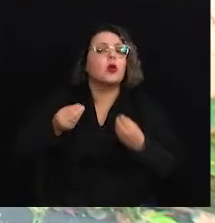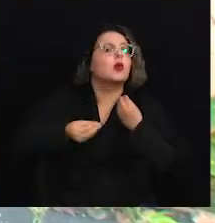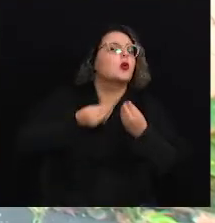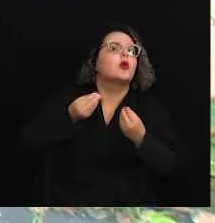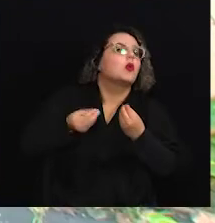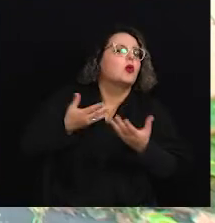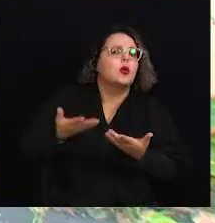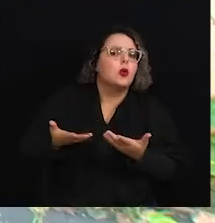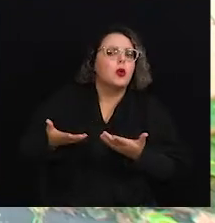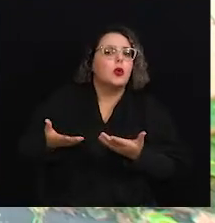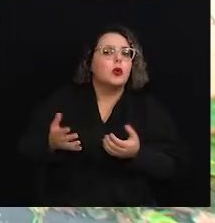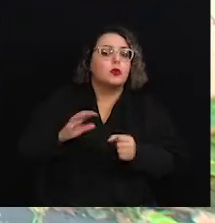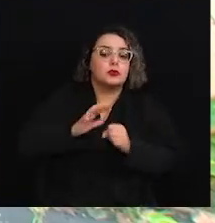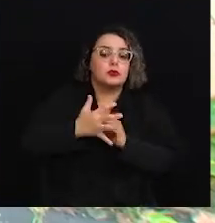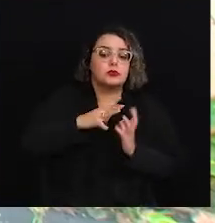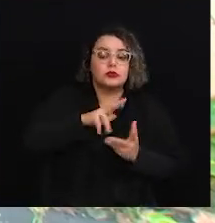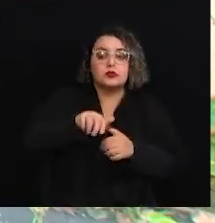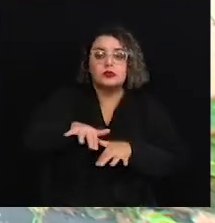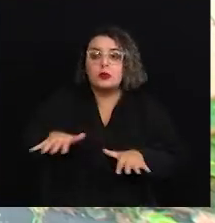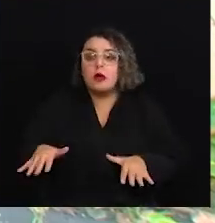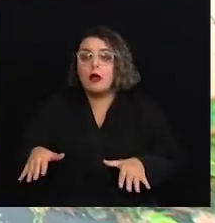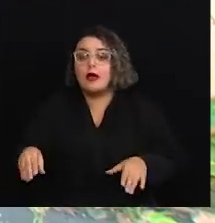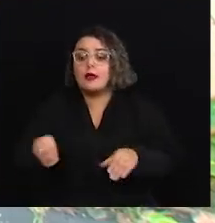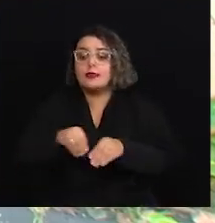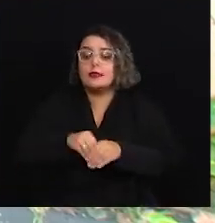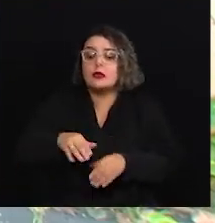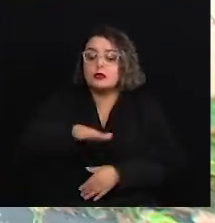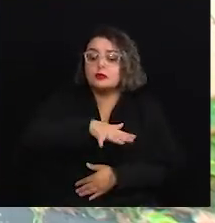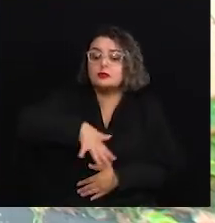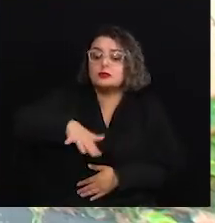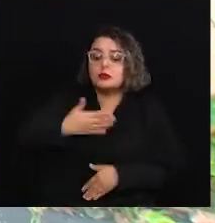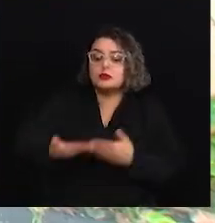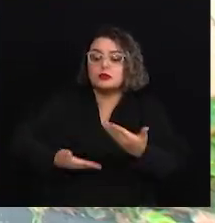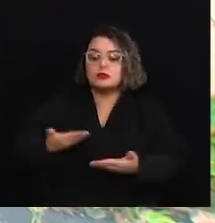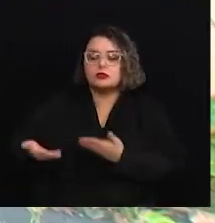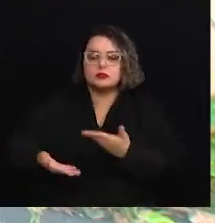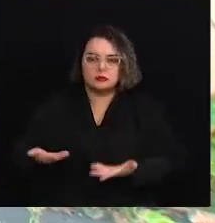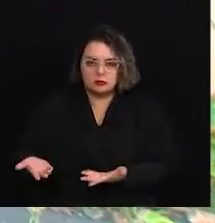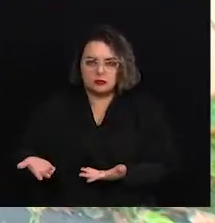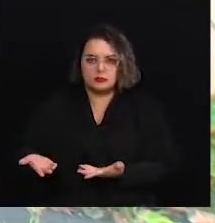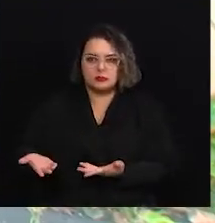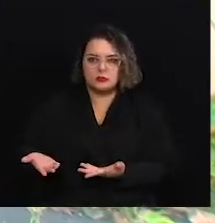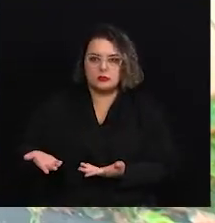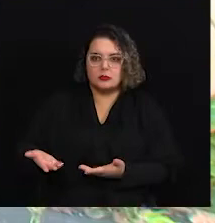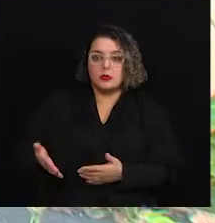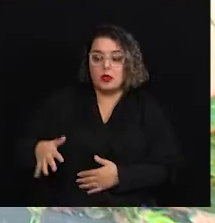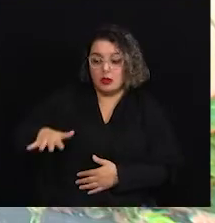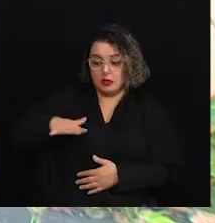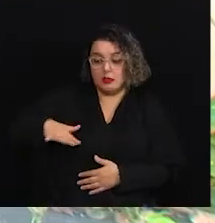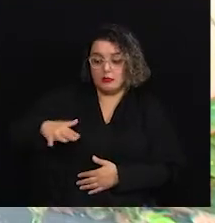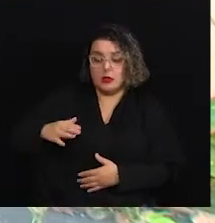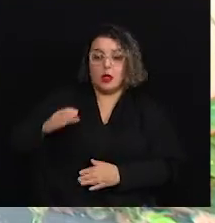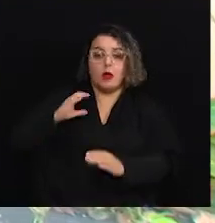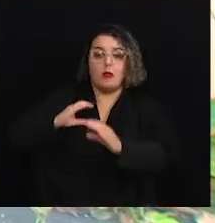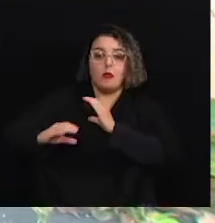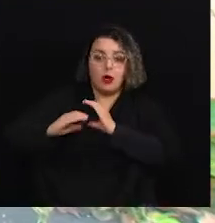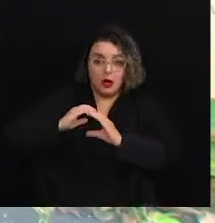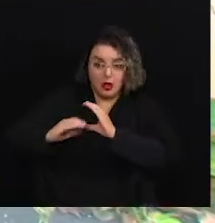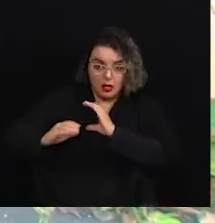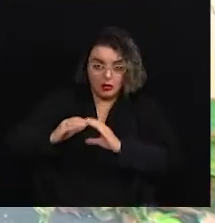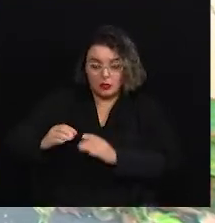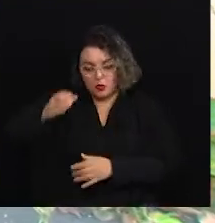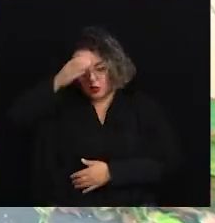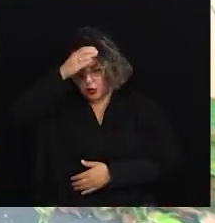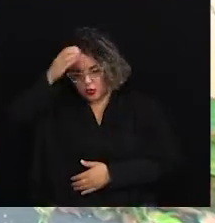olha, como está a condição de pandemia dentro dos nossos fornecedores. Então, por exemplo, a WeHandle acaba virando um canal de